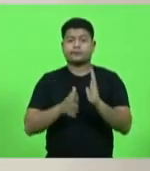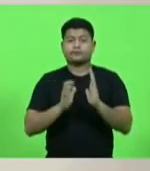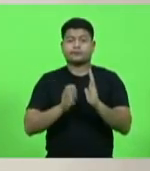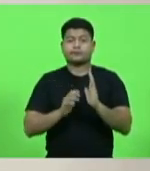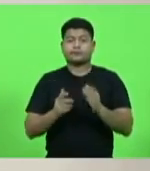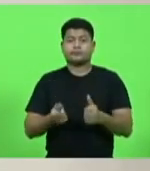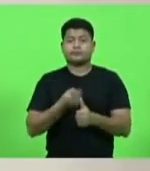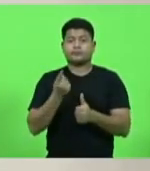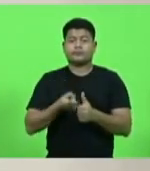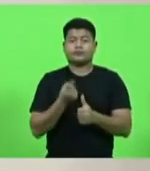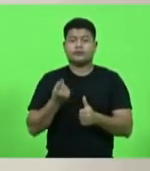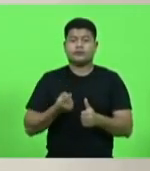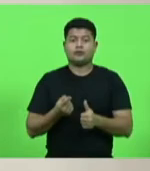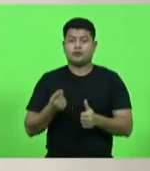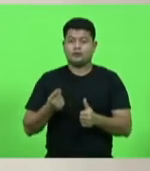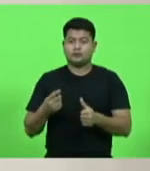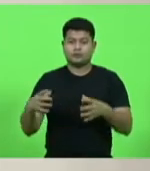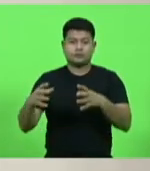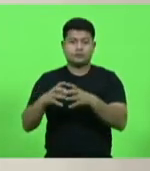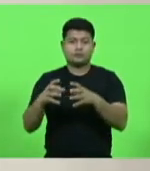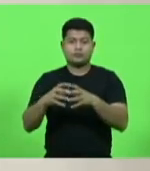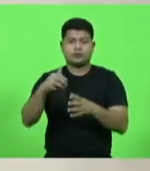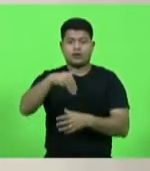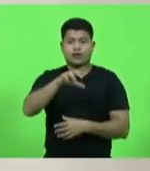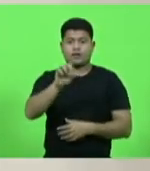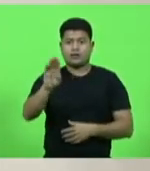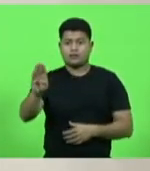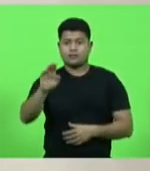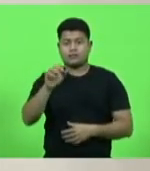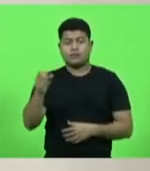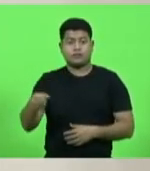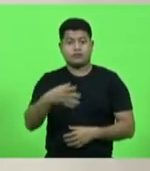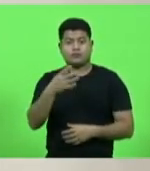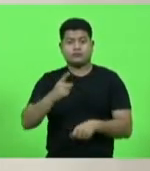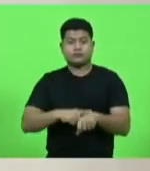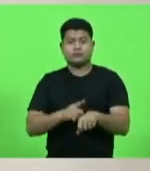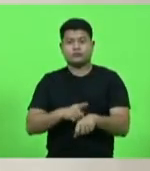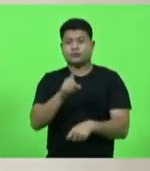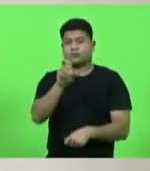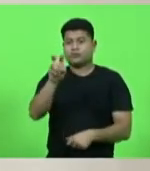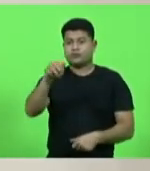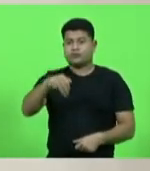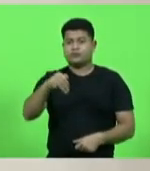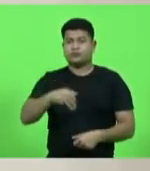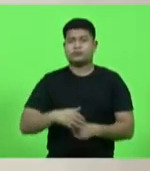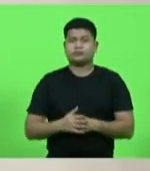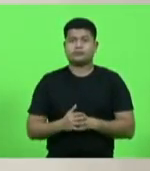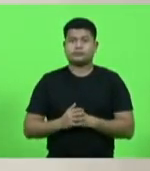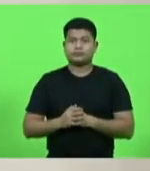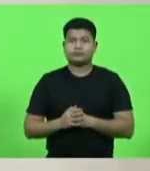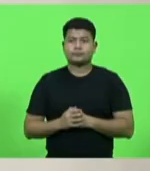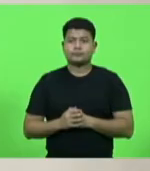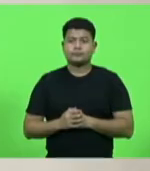Primeiro partido, primeiro bloco, MDB, Partido Novo, por 15 minutos.